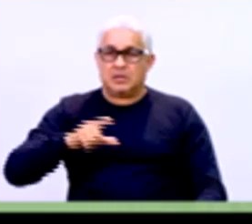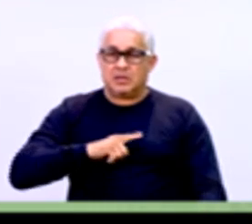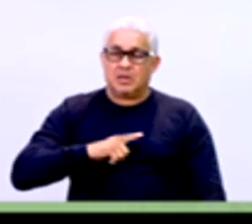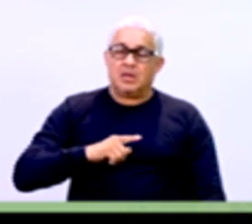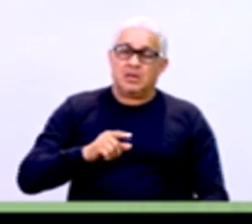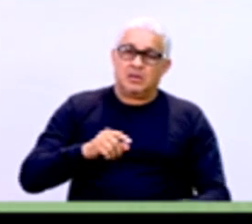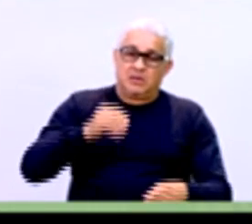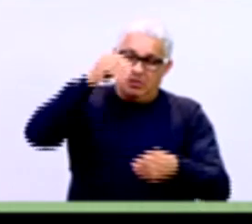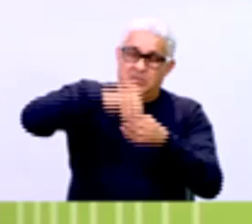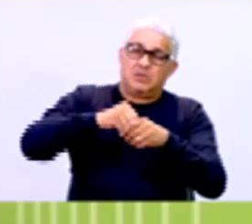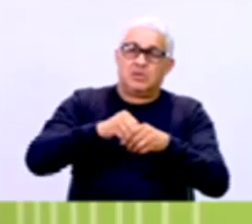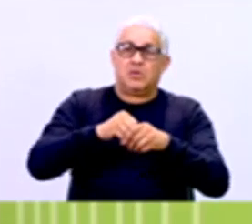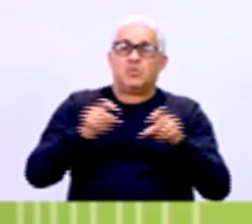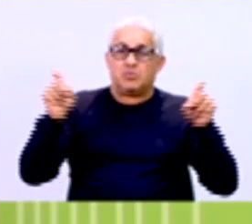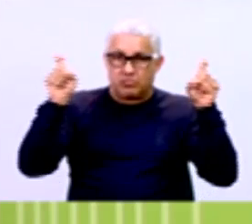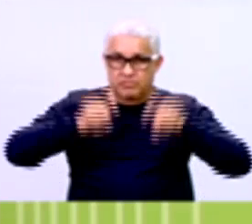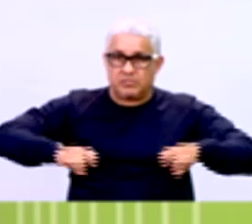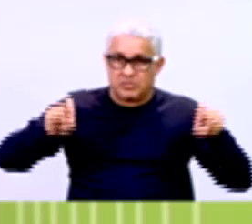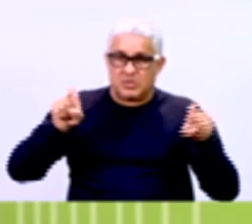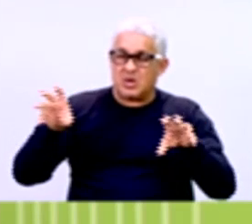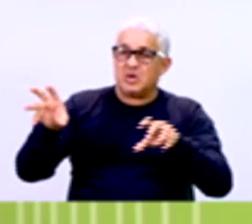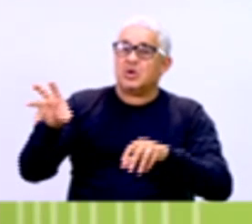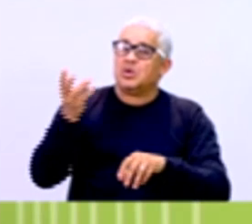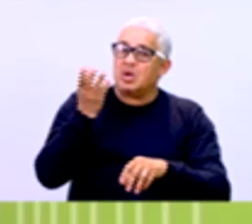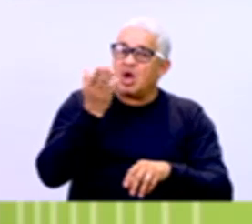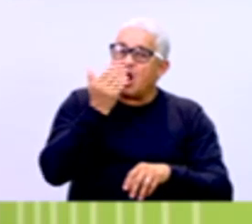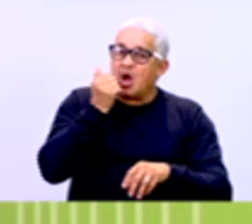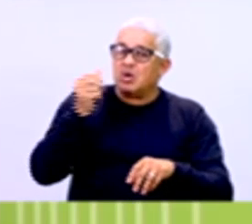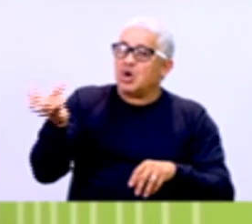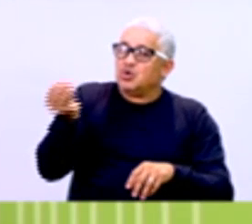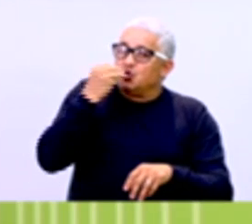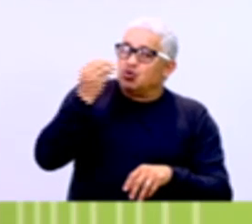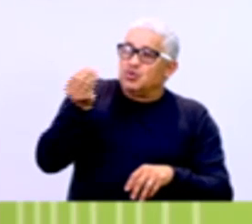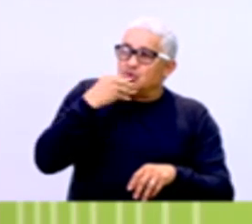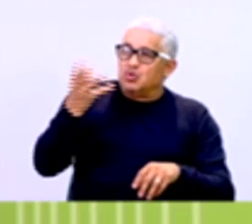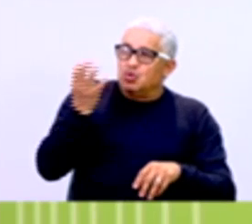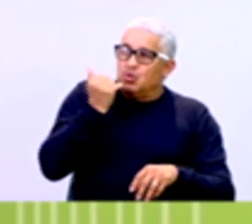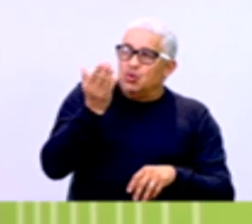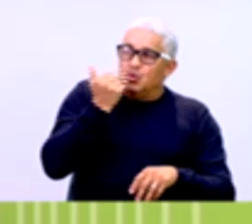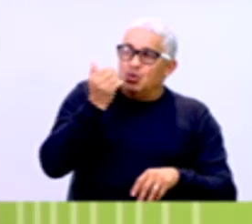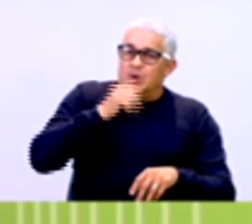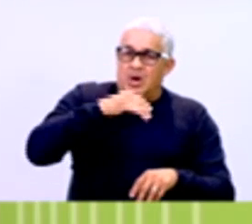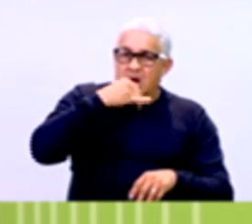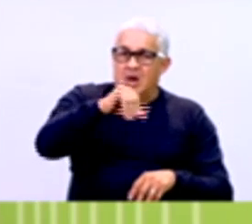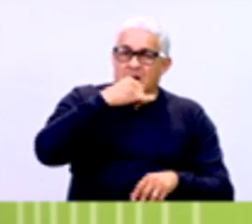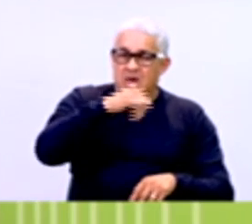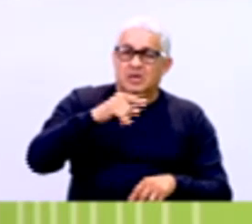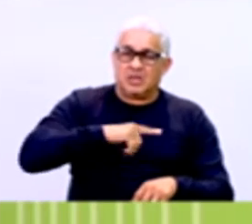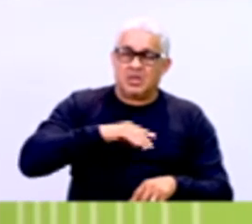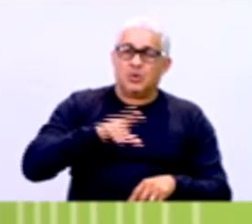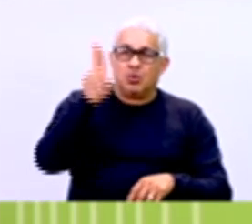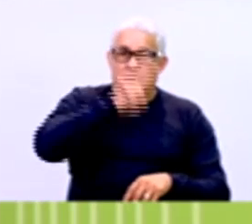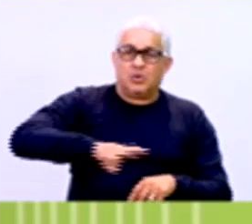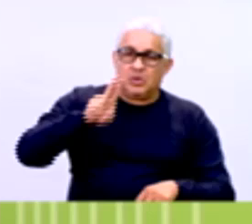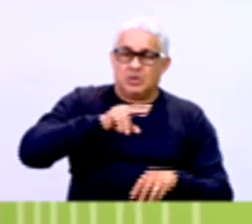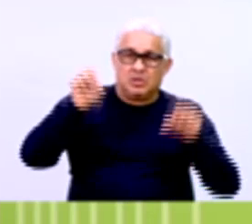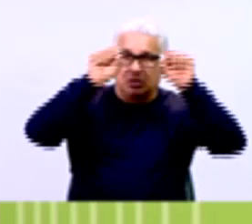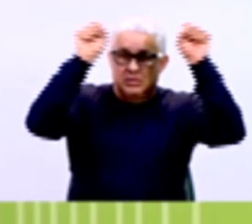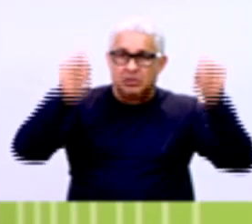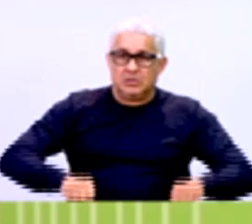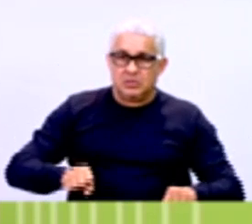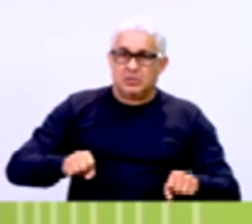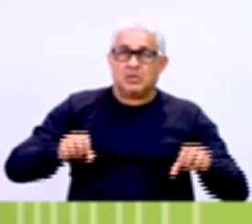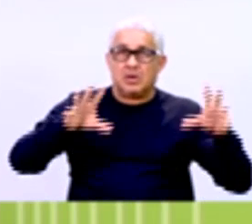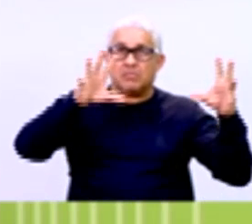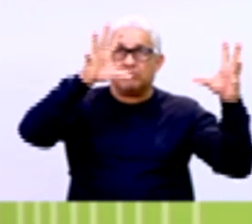que consomem uma quantidade muito grande de energia, e a partir do momento que for utilizado, por exemplo, um sistema de